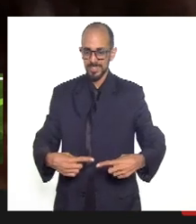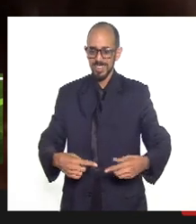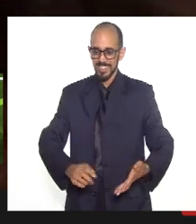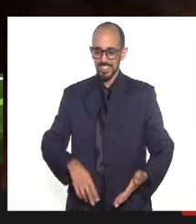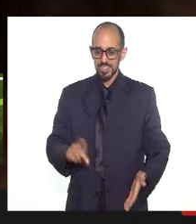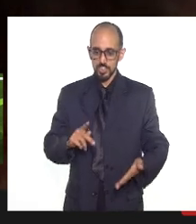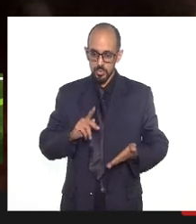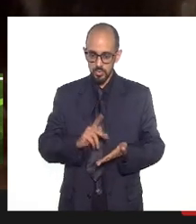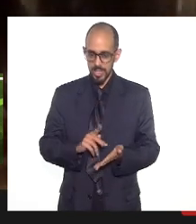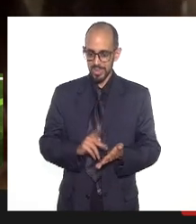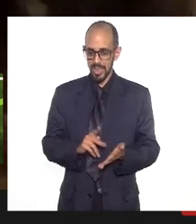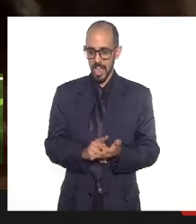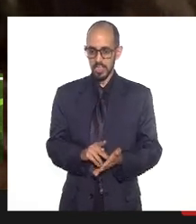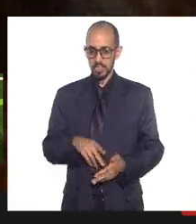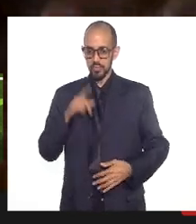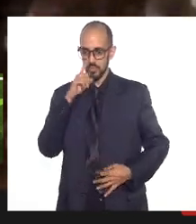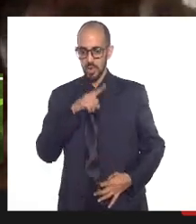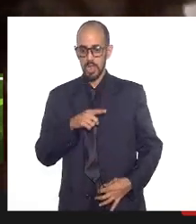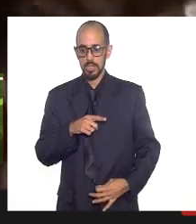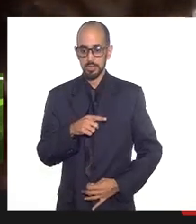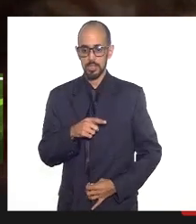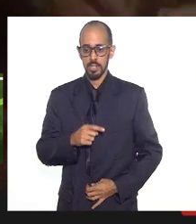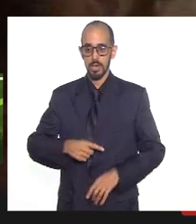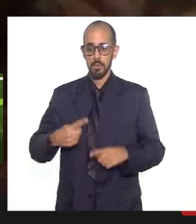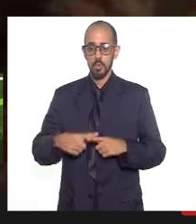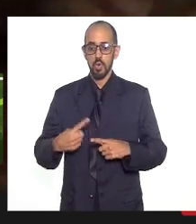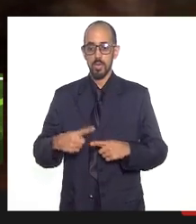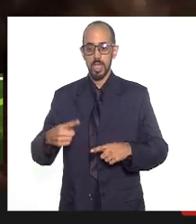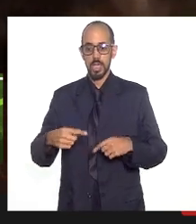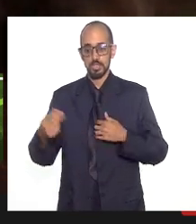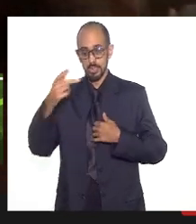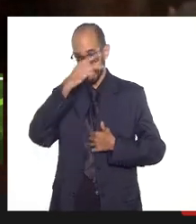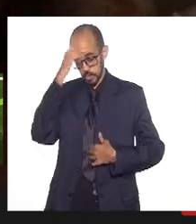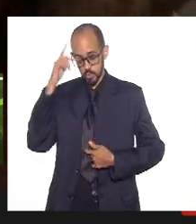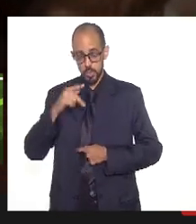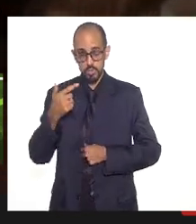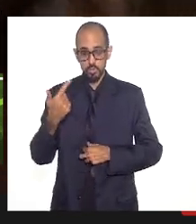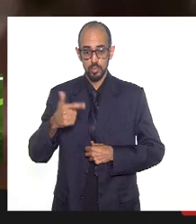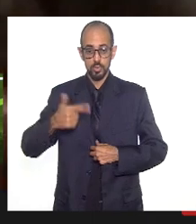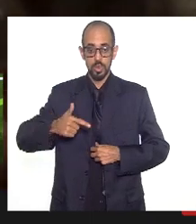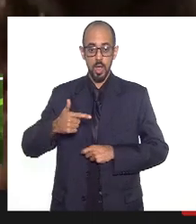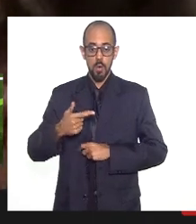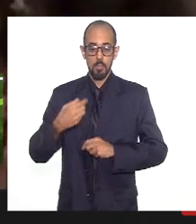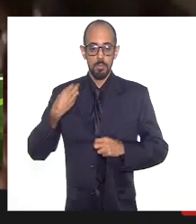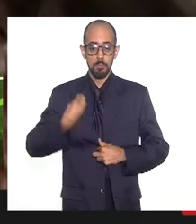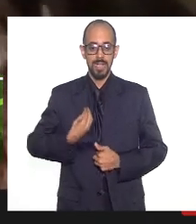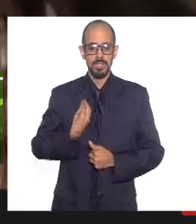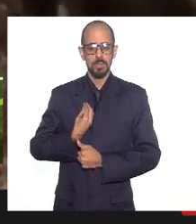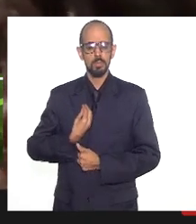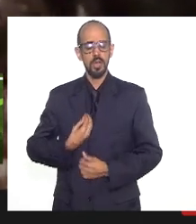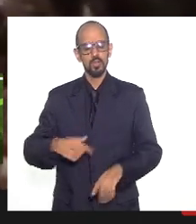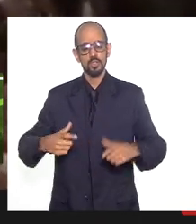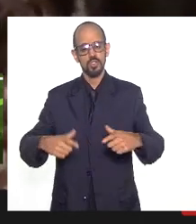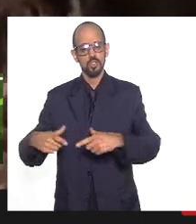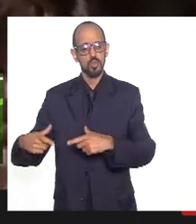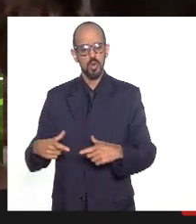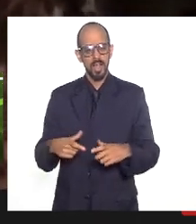se efetivam porque esses sujeitos não estão nos espaços deliberativos.